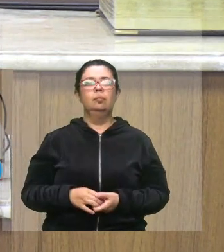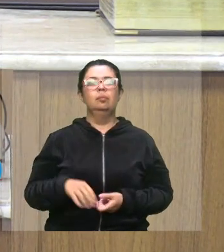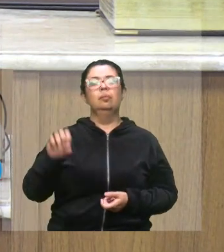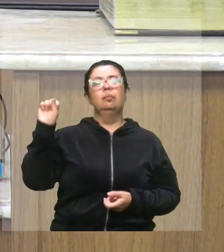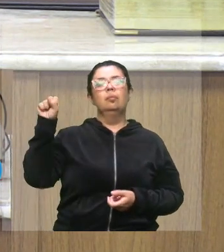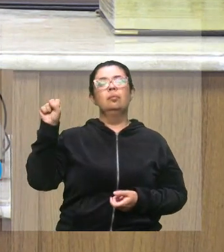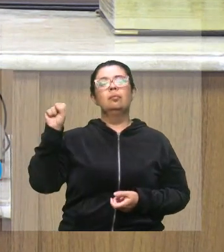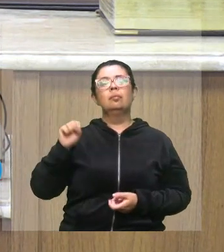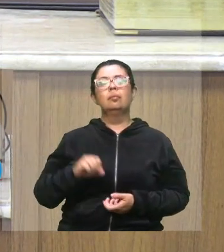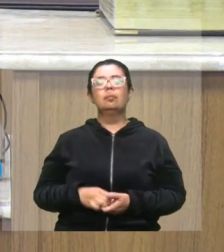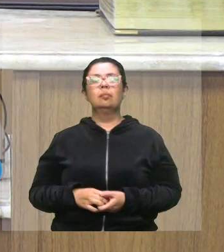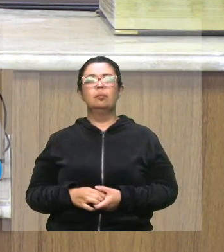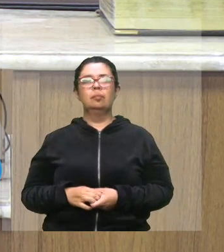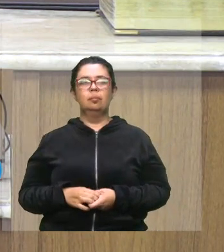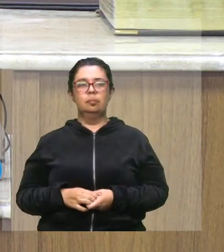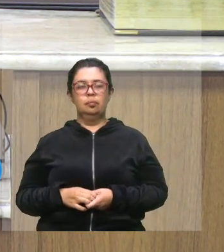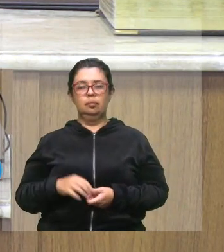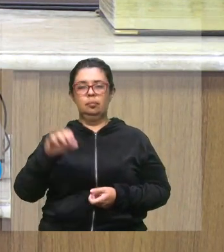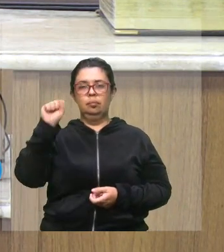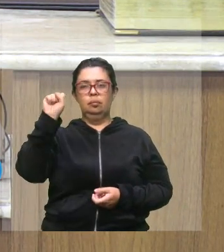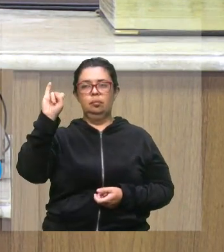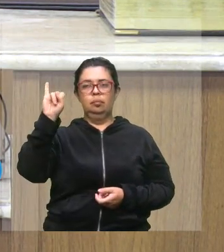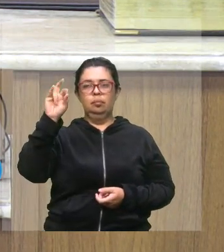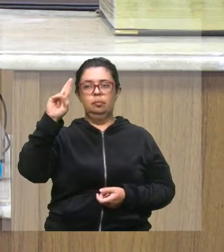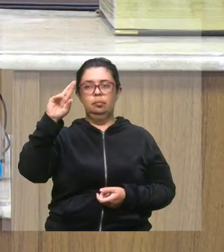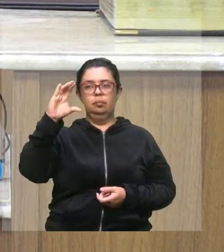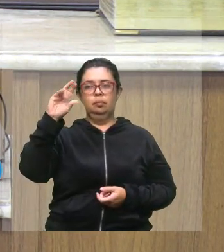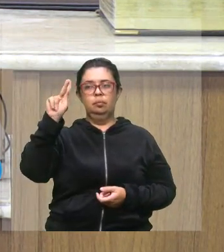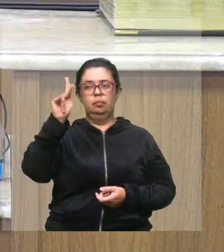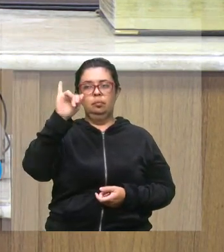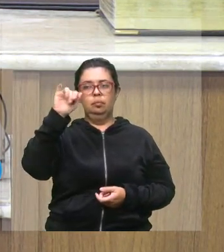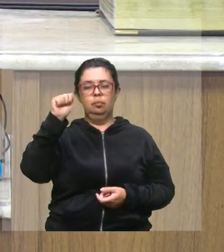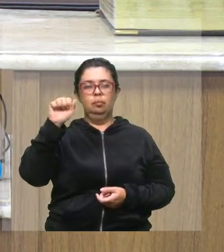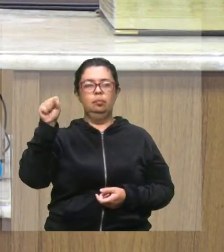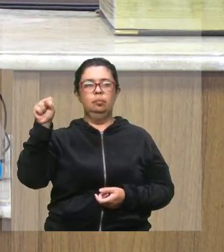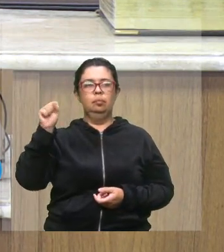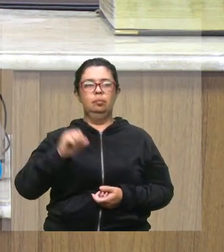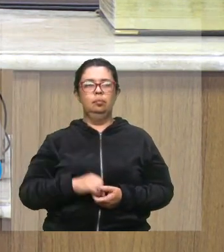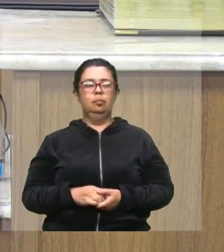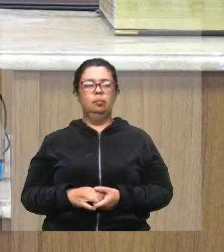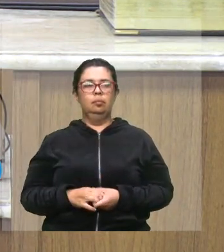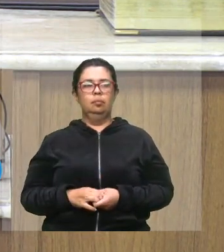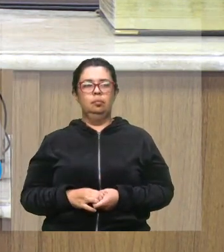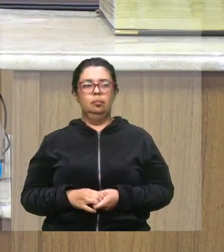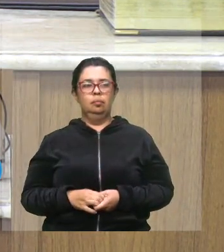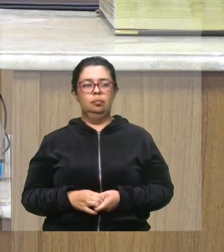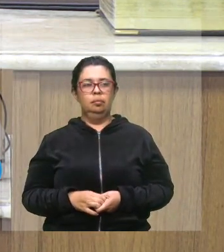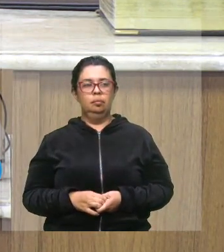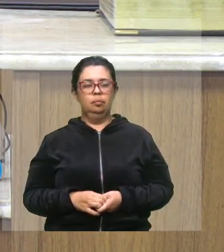vota sim o desenvolvimento de Assis. Fernando Sirquia. Sim.